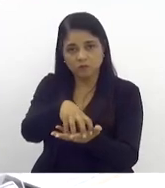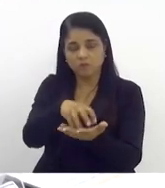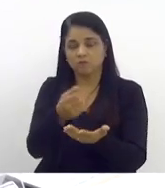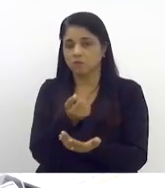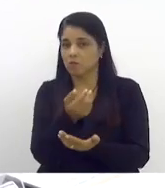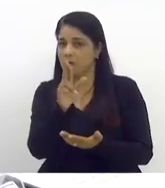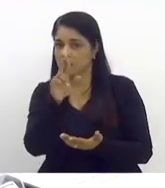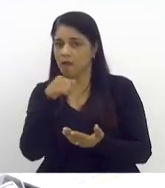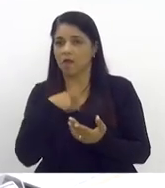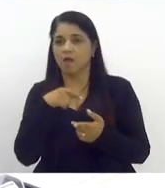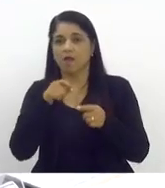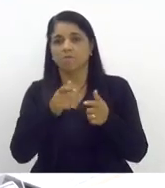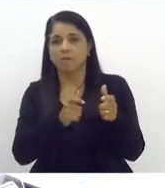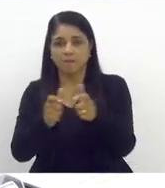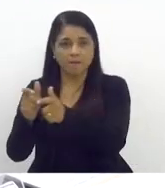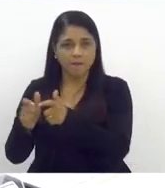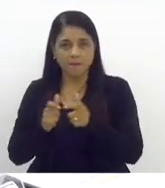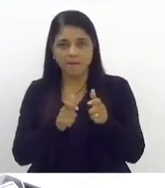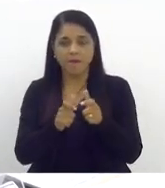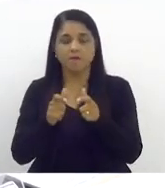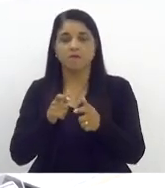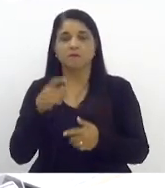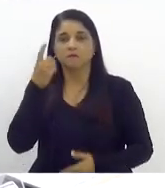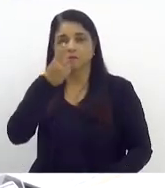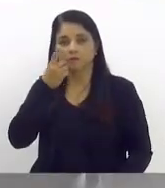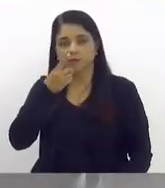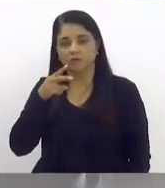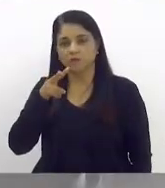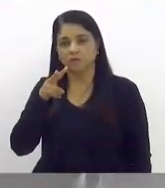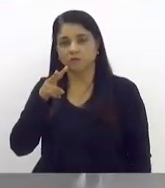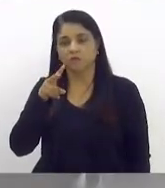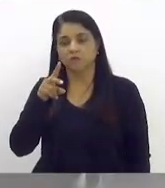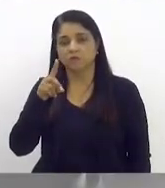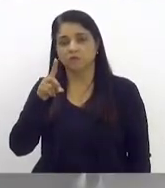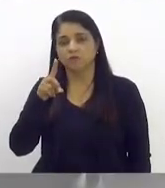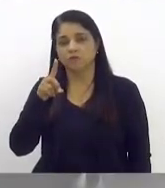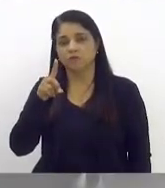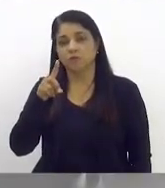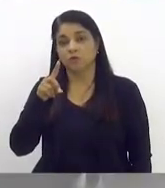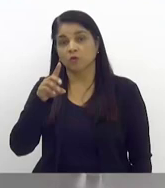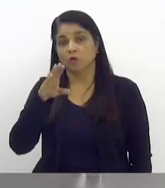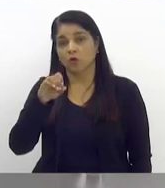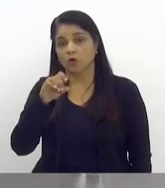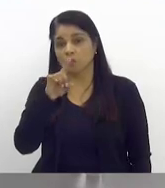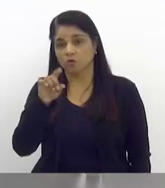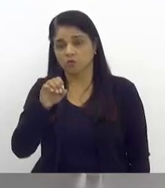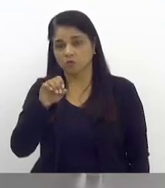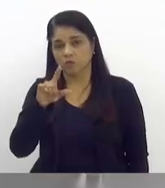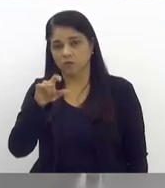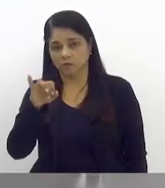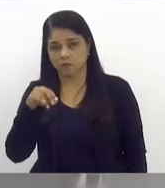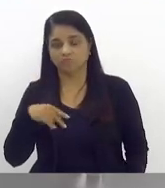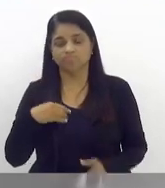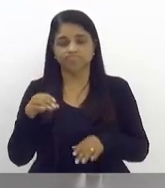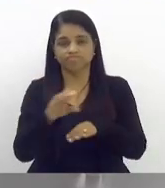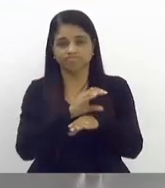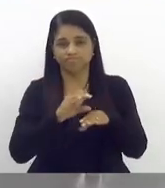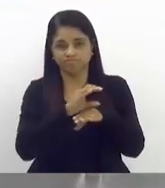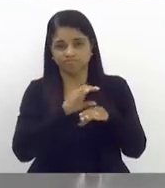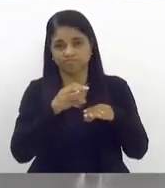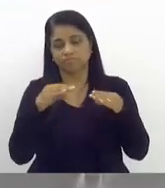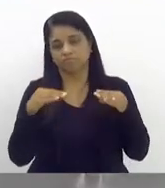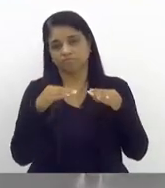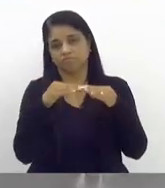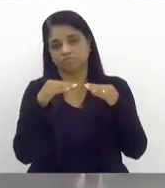permitida e dá outra providência para aparecer, deputado Vinícius Cozzolino. Senhor presidente, parecer pela constitucionalidade com emenda.